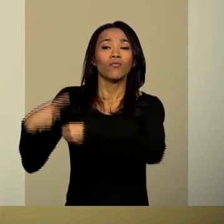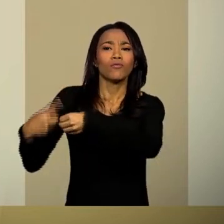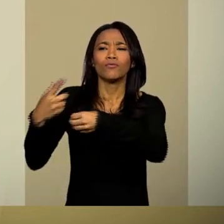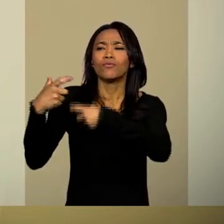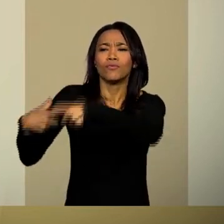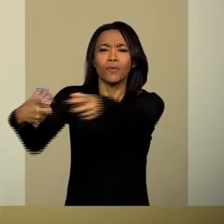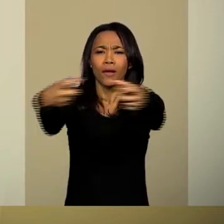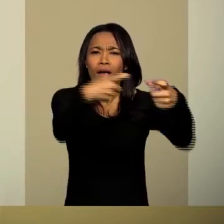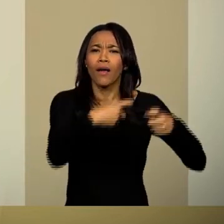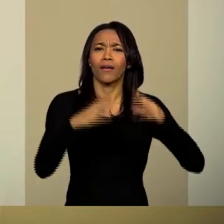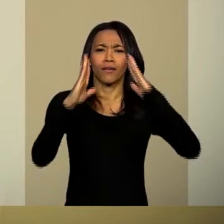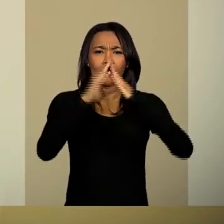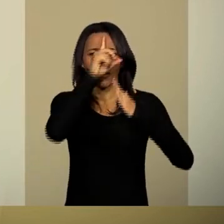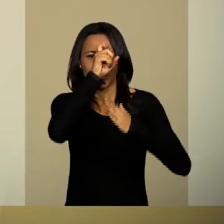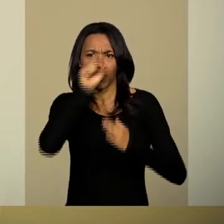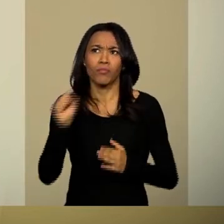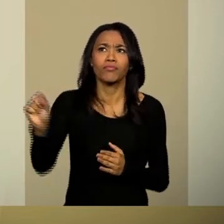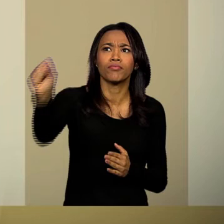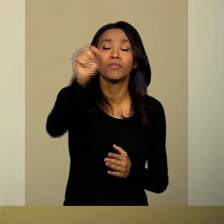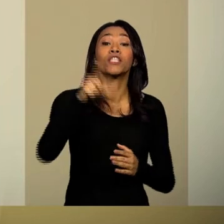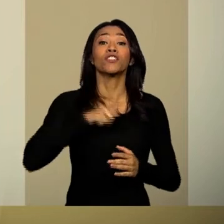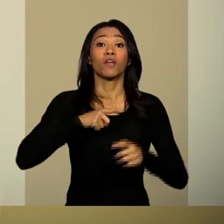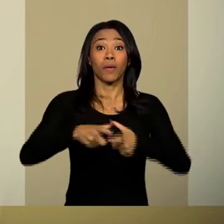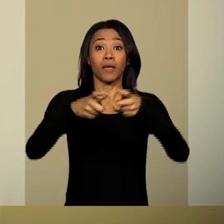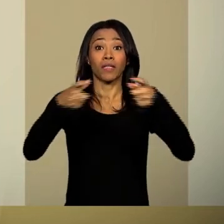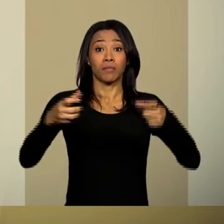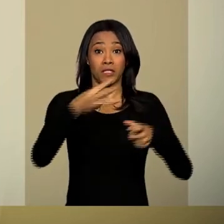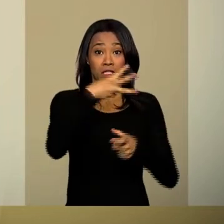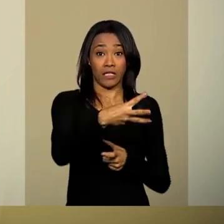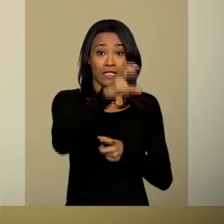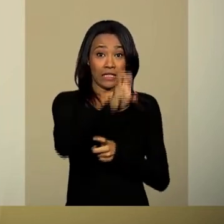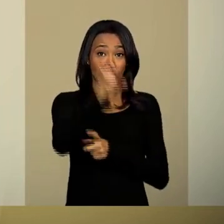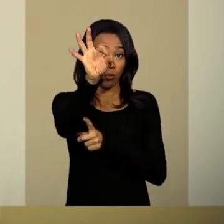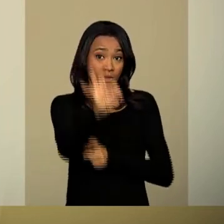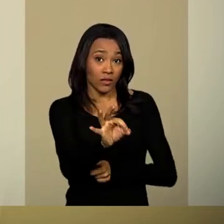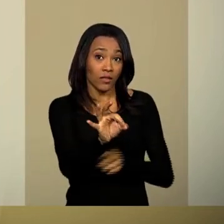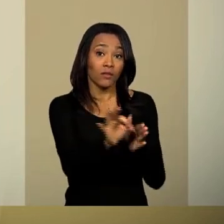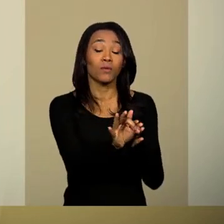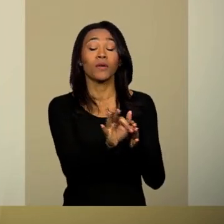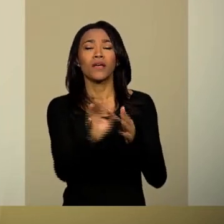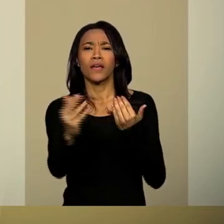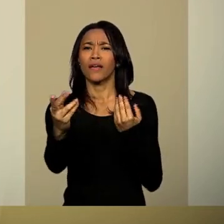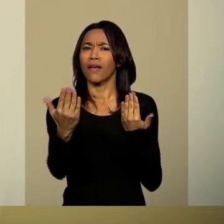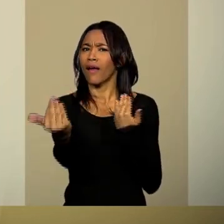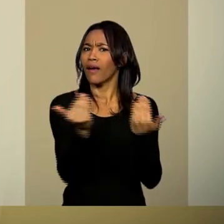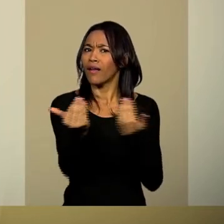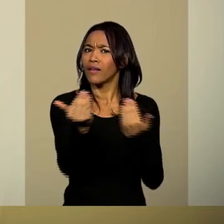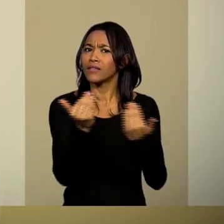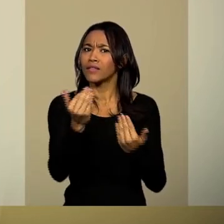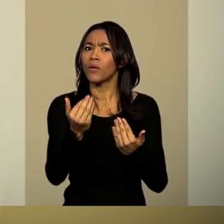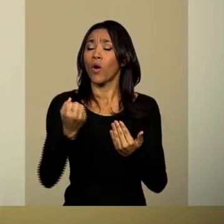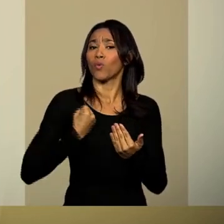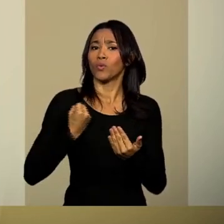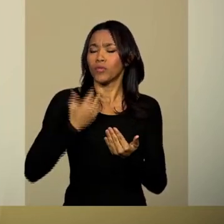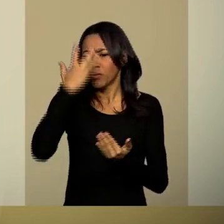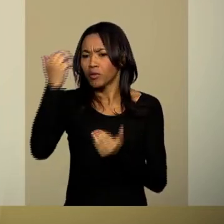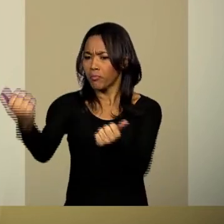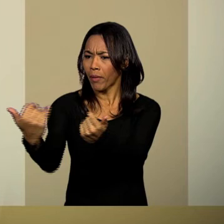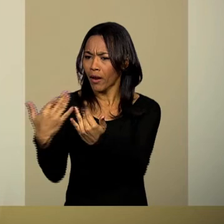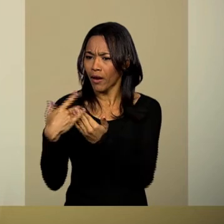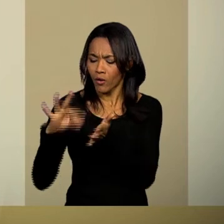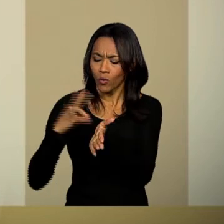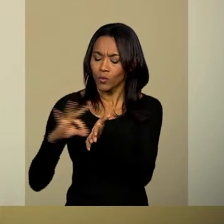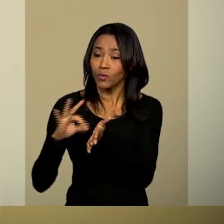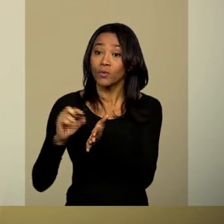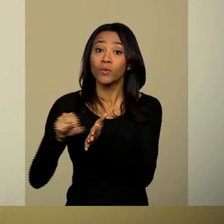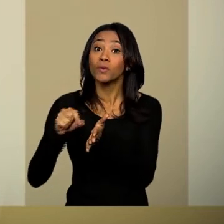de todo o país tiveram um crescimento de 35% em relação ao número de consultas feitas em